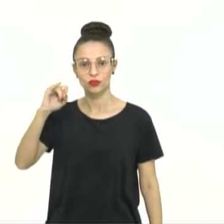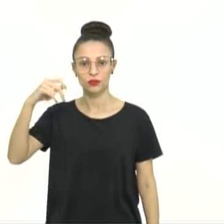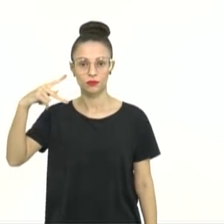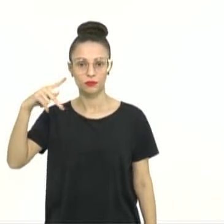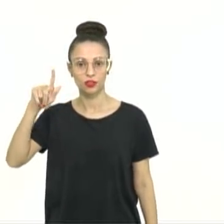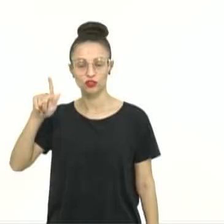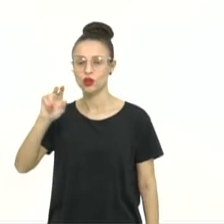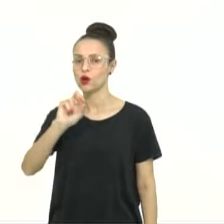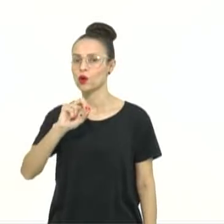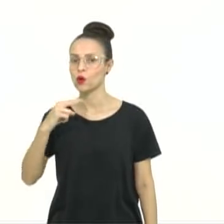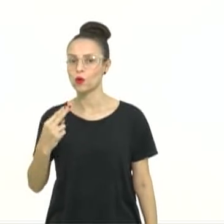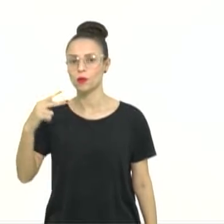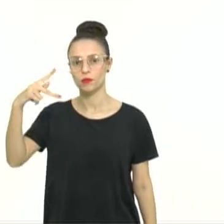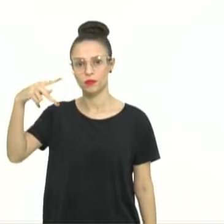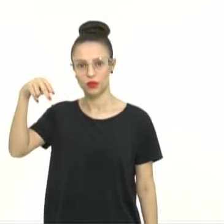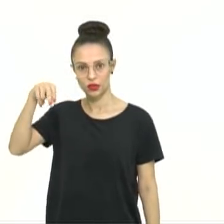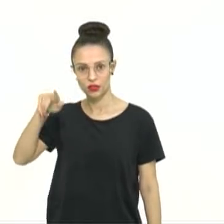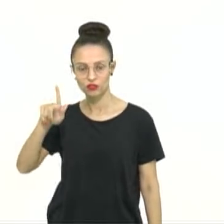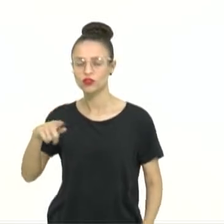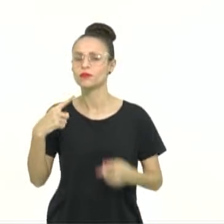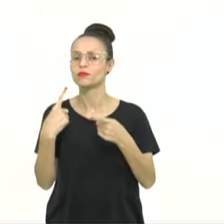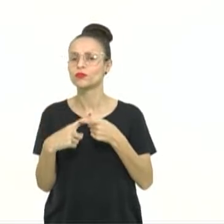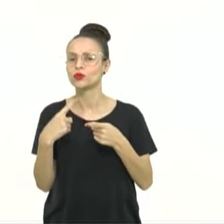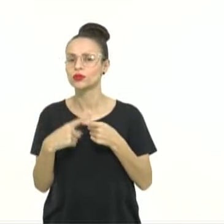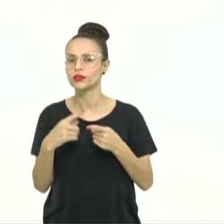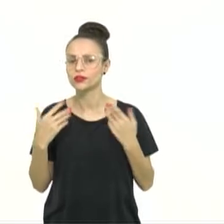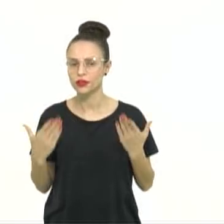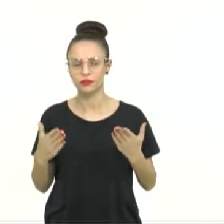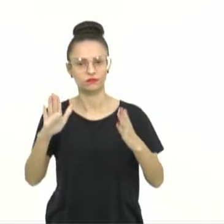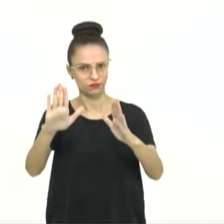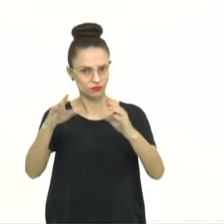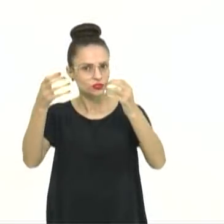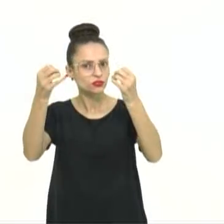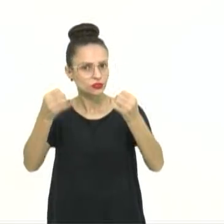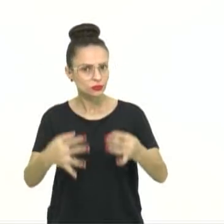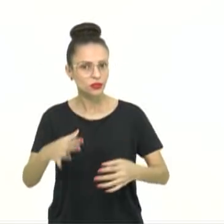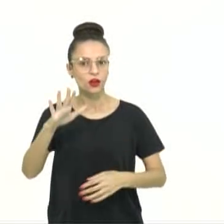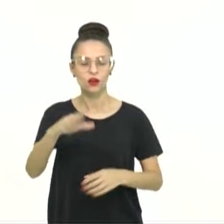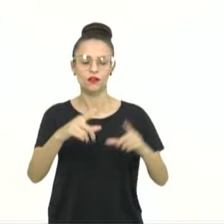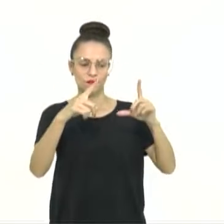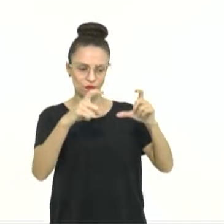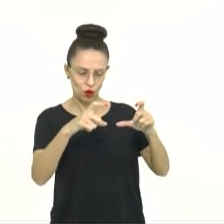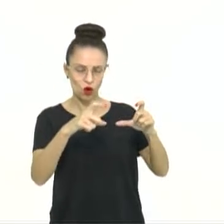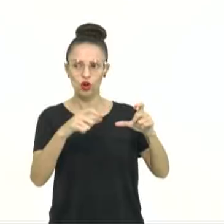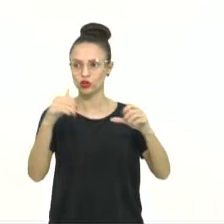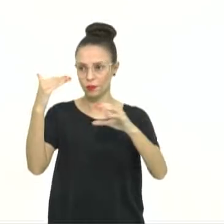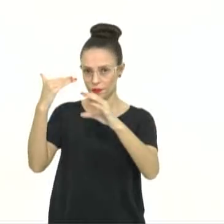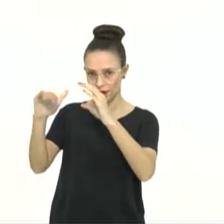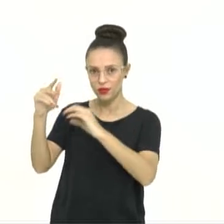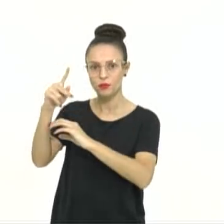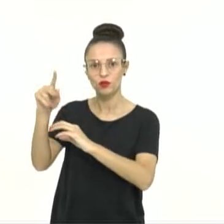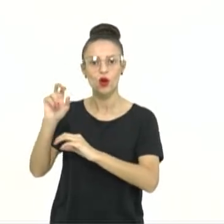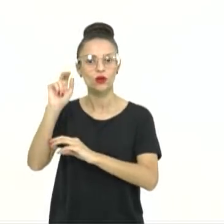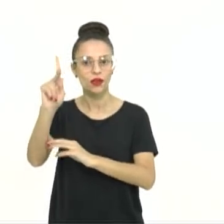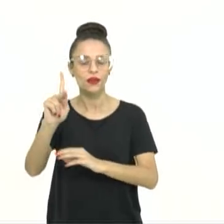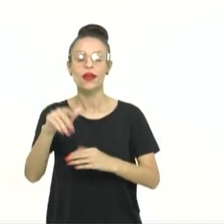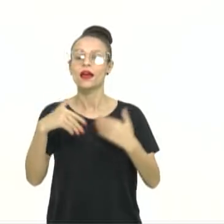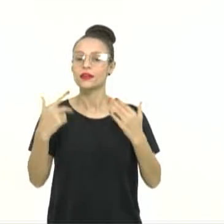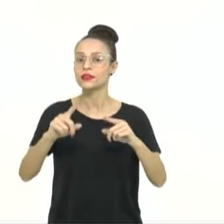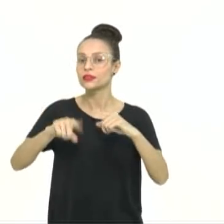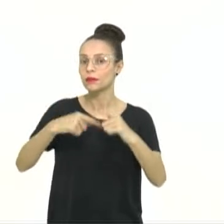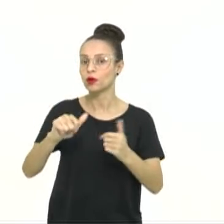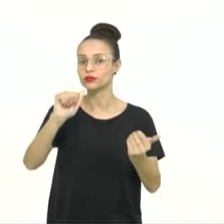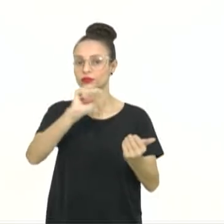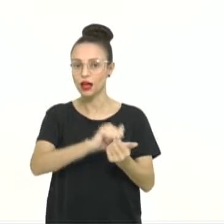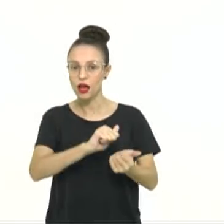ou PNG. Por quê, professora? Eu já vou te explicar. Então, você tira a foto e manda para o professor. Aí, na sequência,